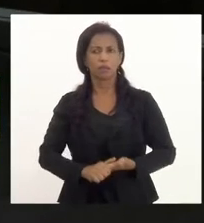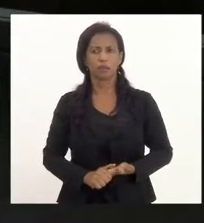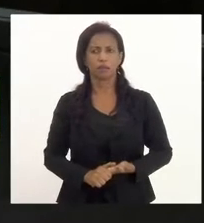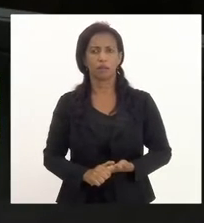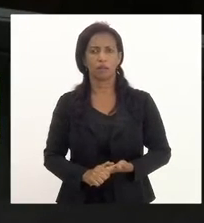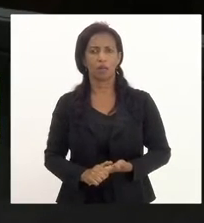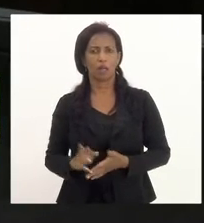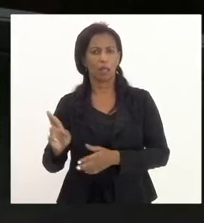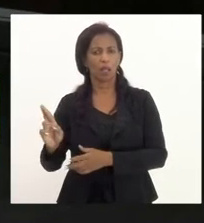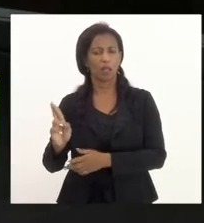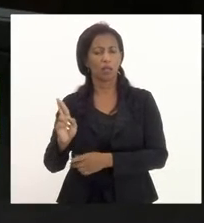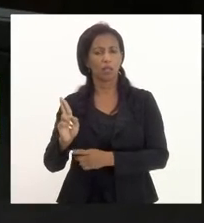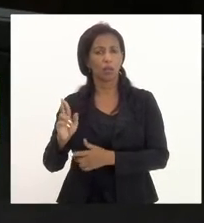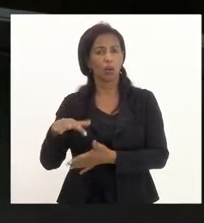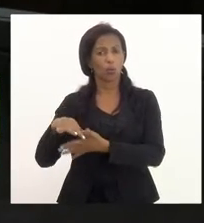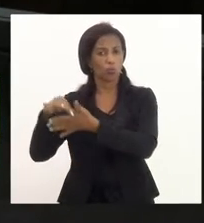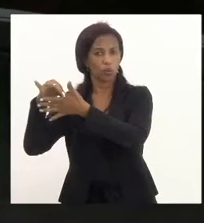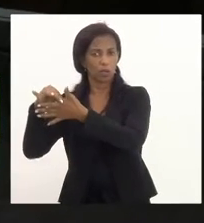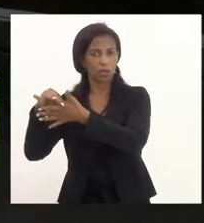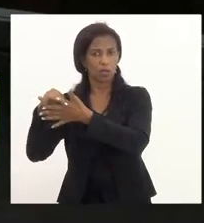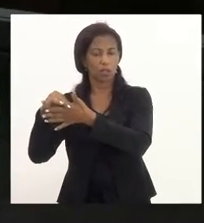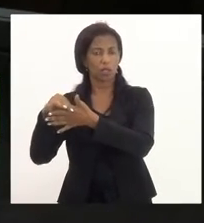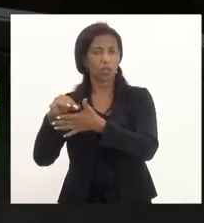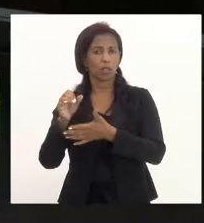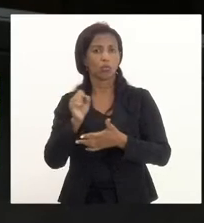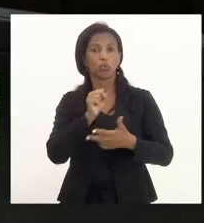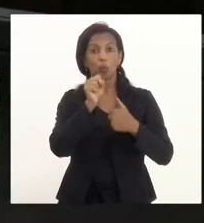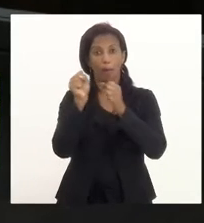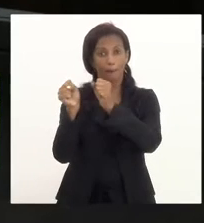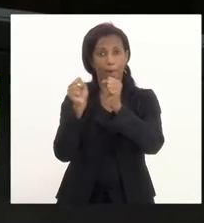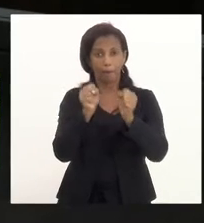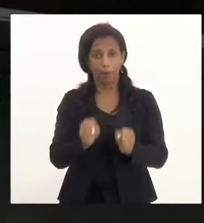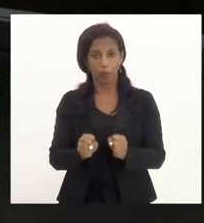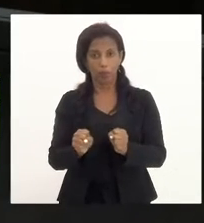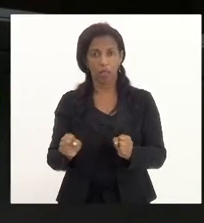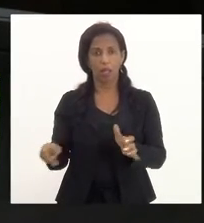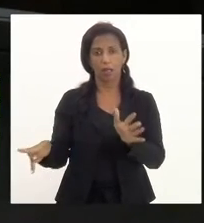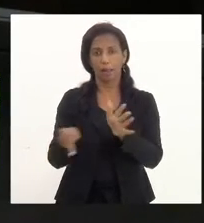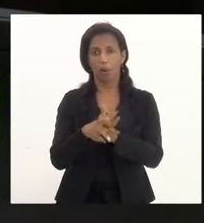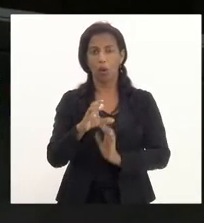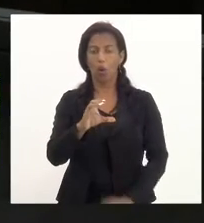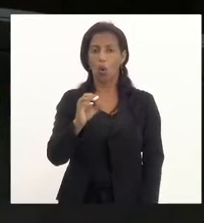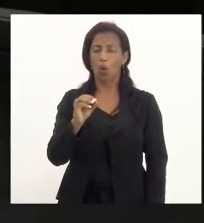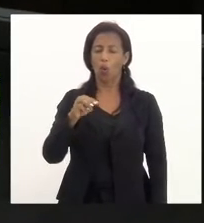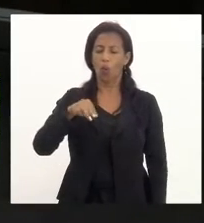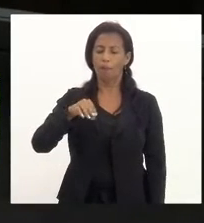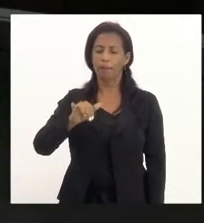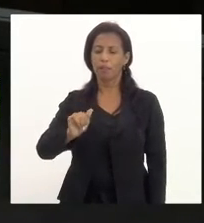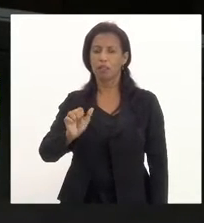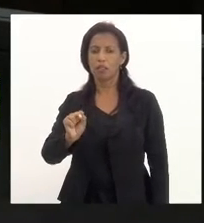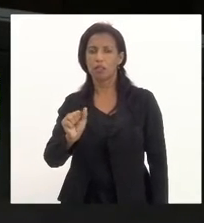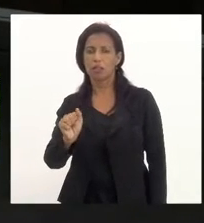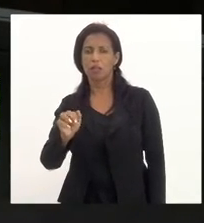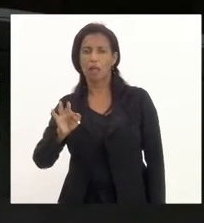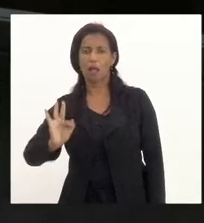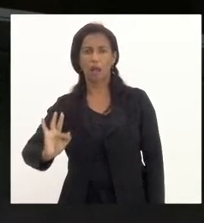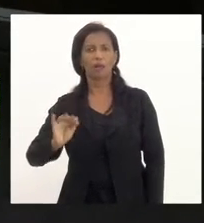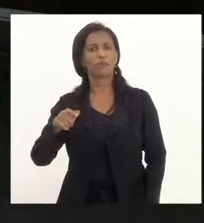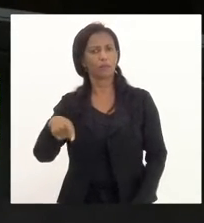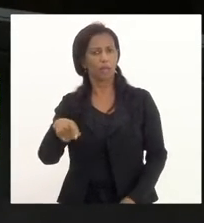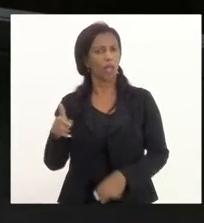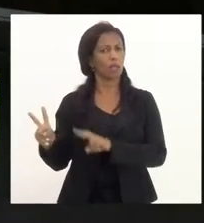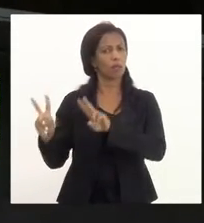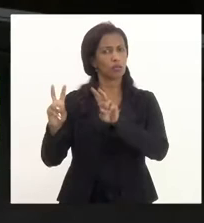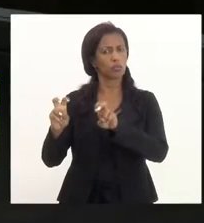entre o chefe dos poderes na própria começar que a gente tem discutido e esse